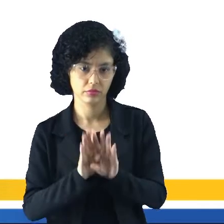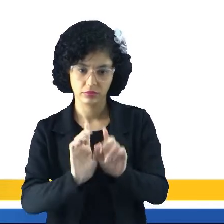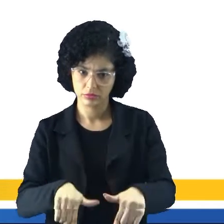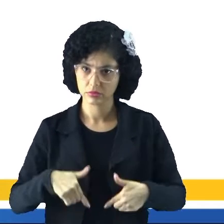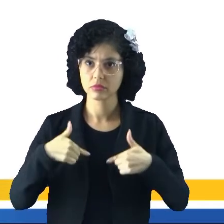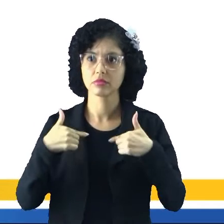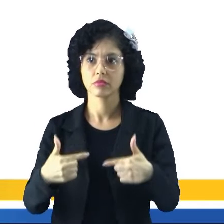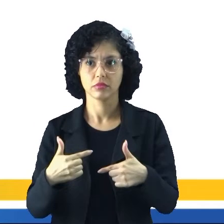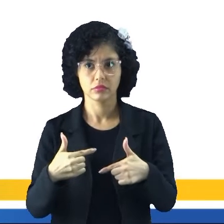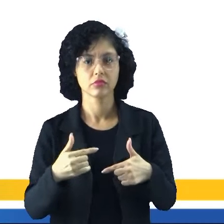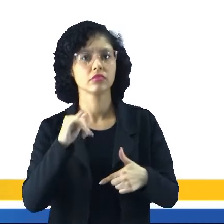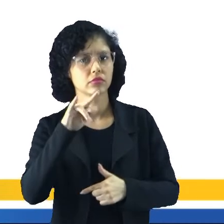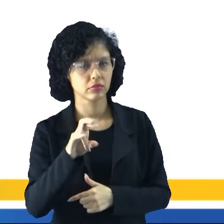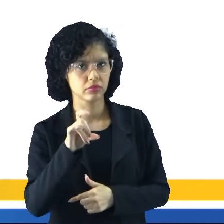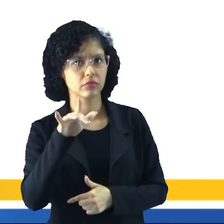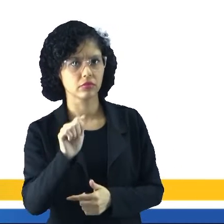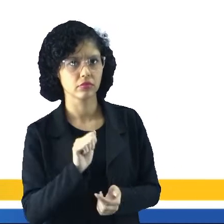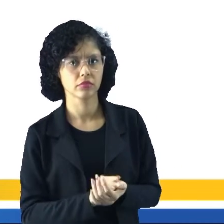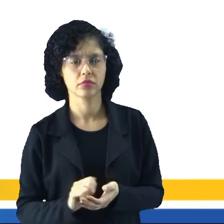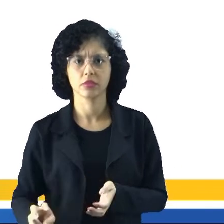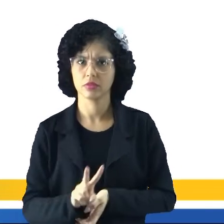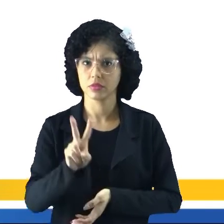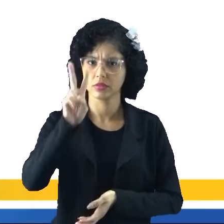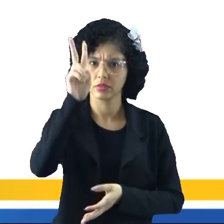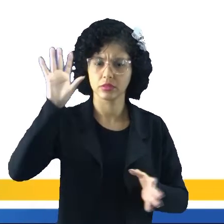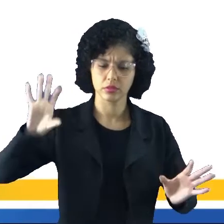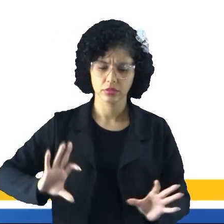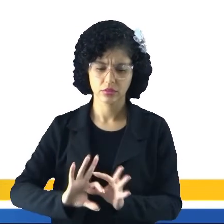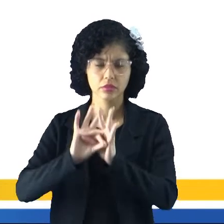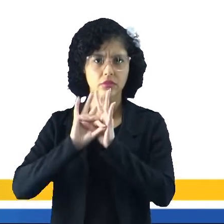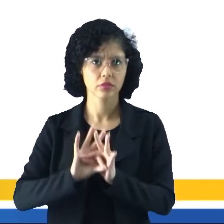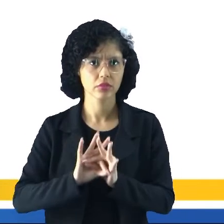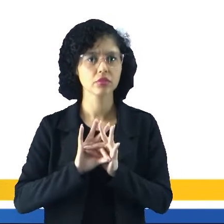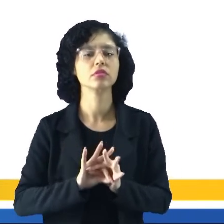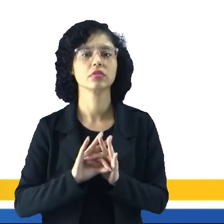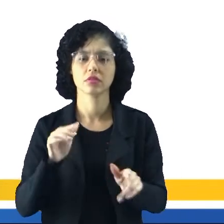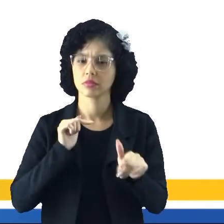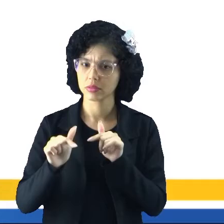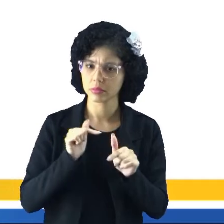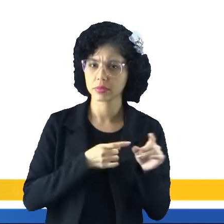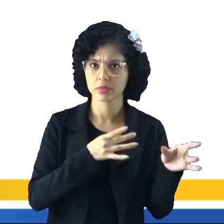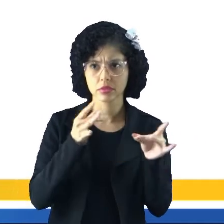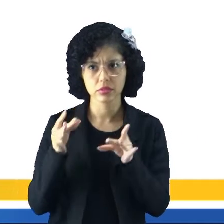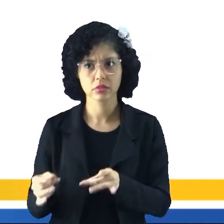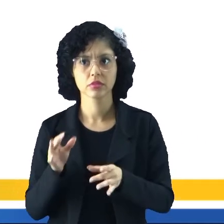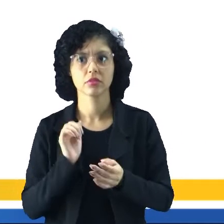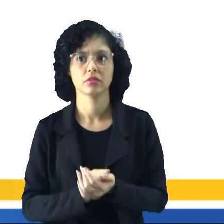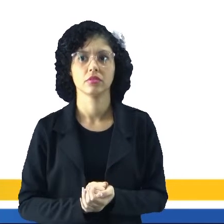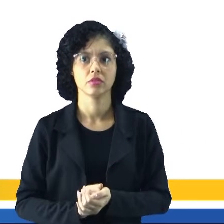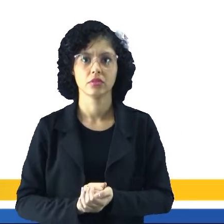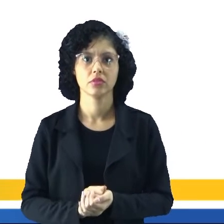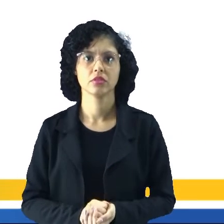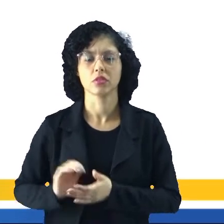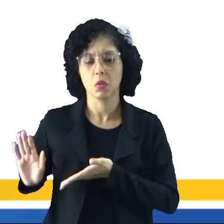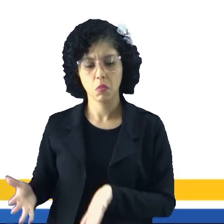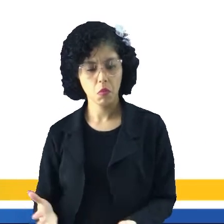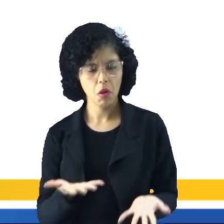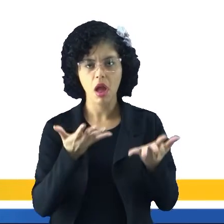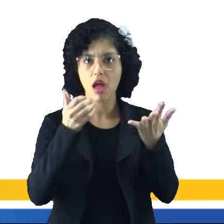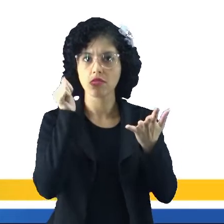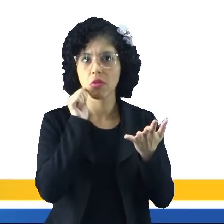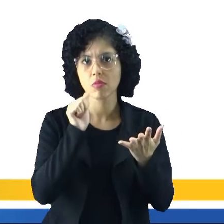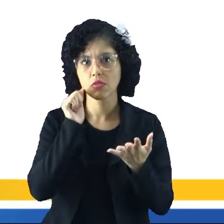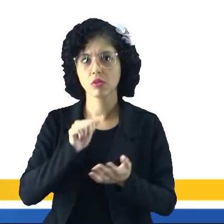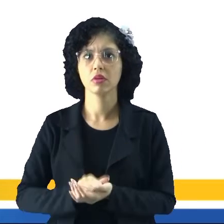o ideal da valorização da mulher, da inserção dela no mercado de trabalho, da questão do empoderamento feminino,